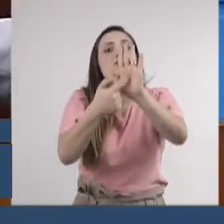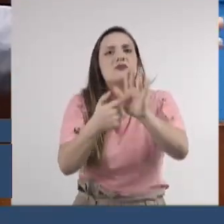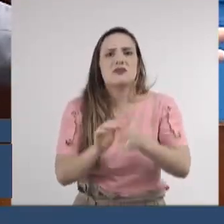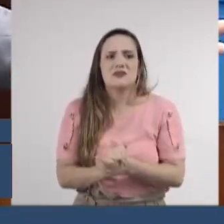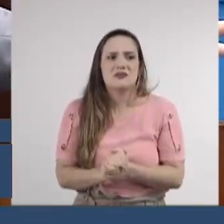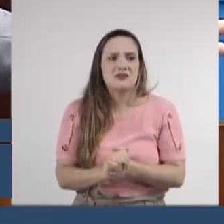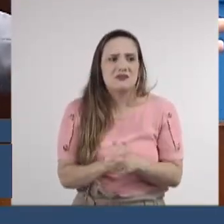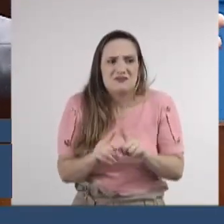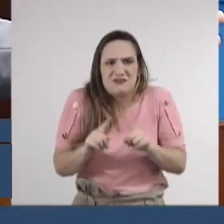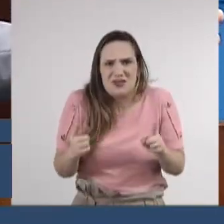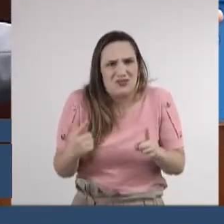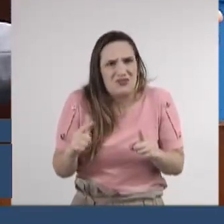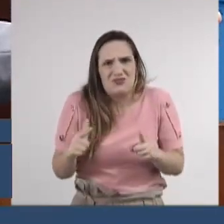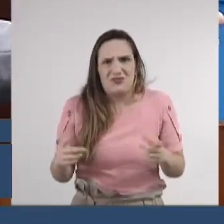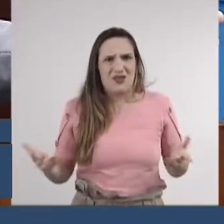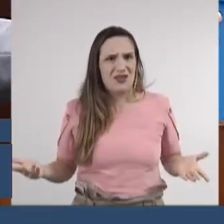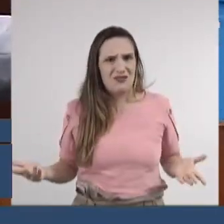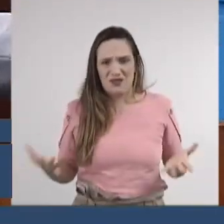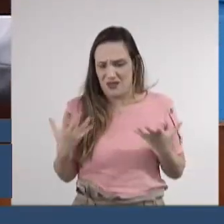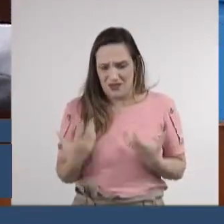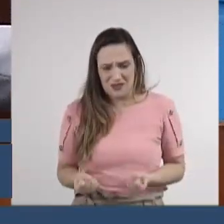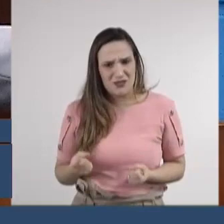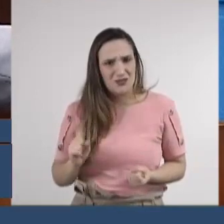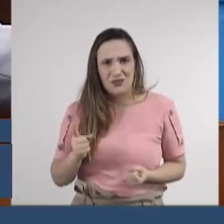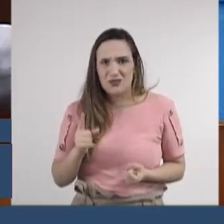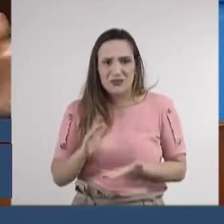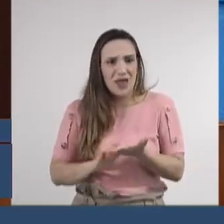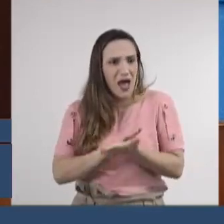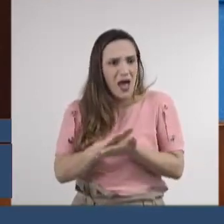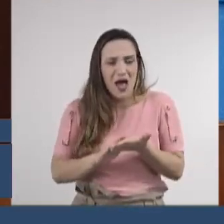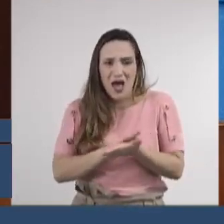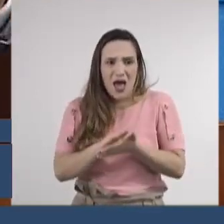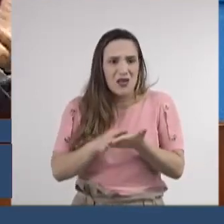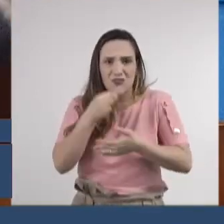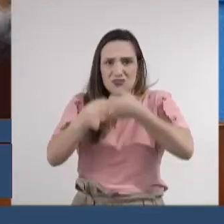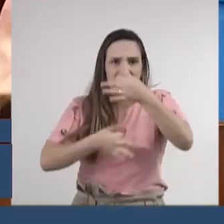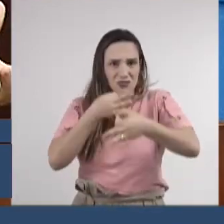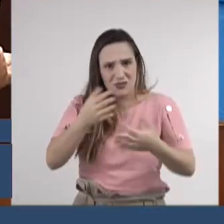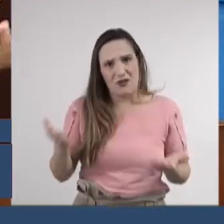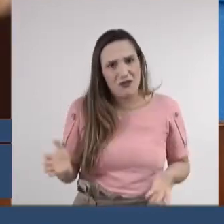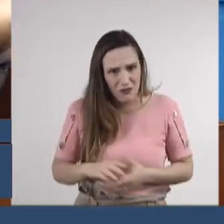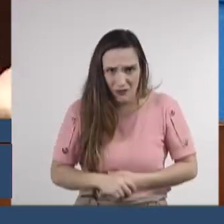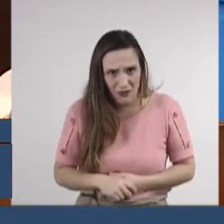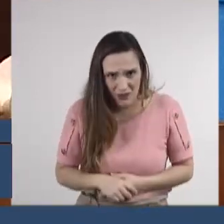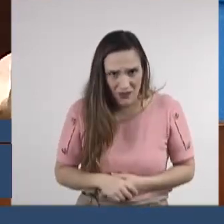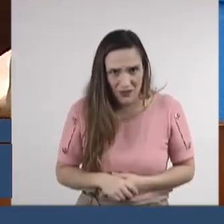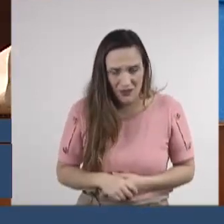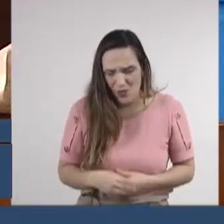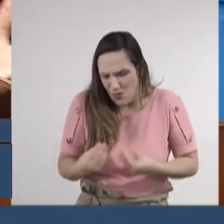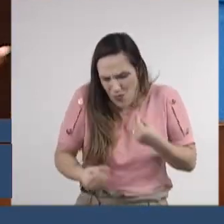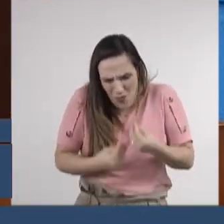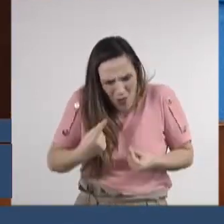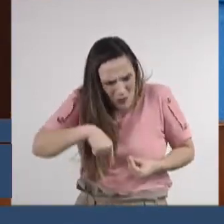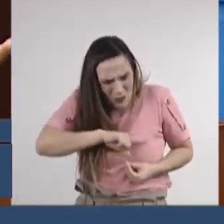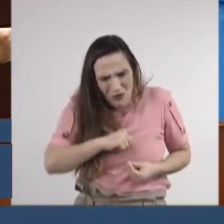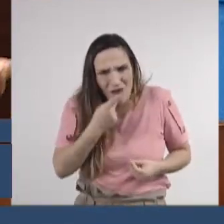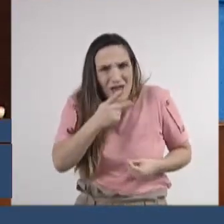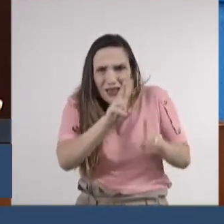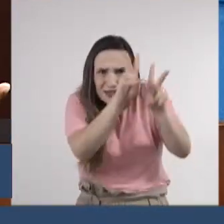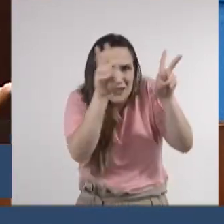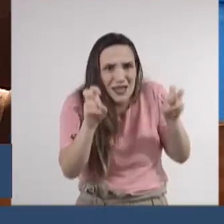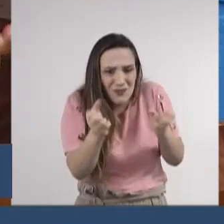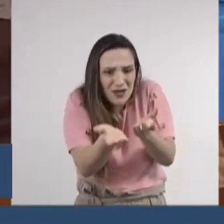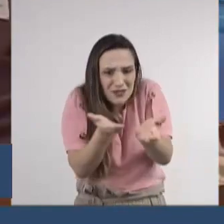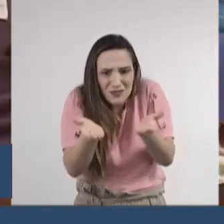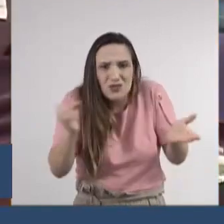E não houve o acolhimento de sugestões. E não tem como discutir a relicitação se